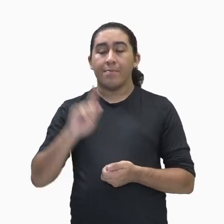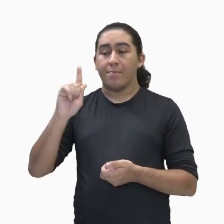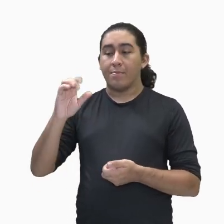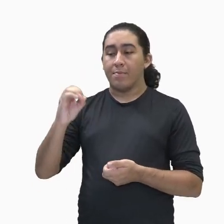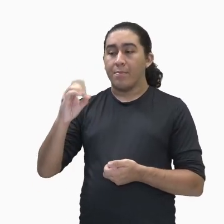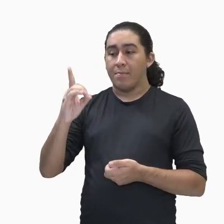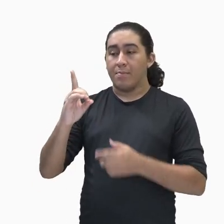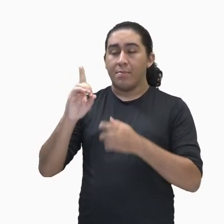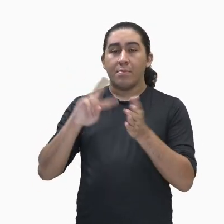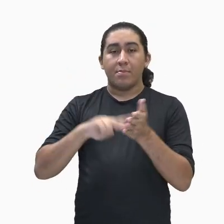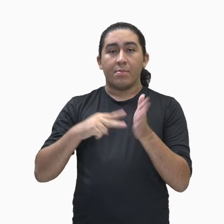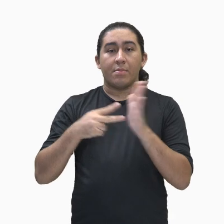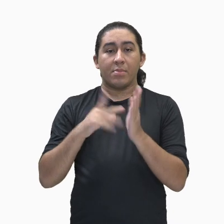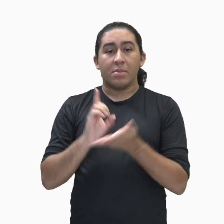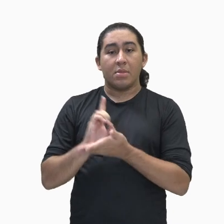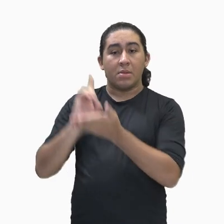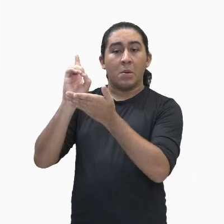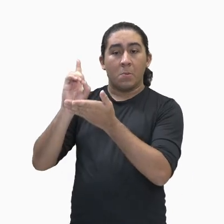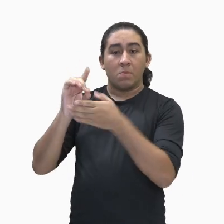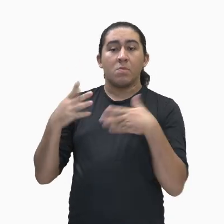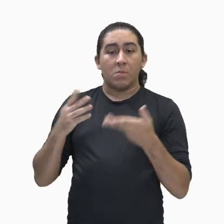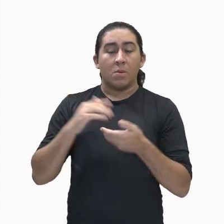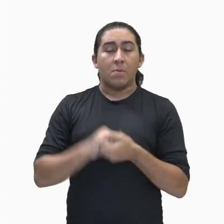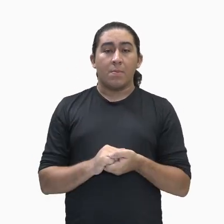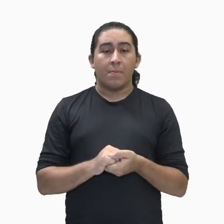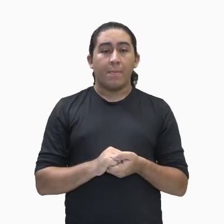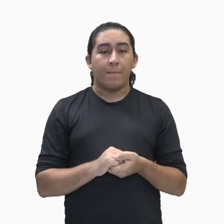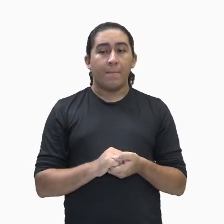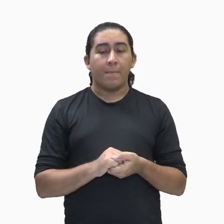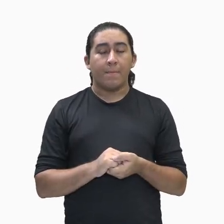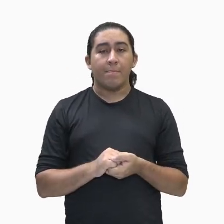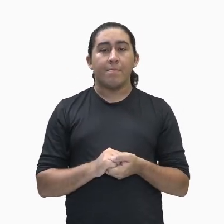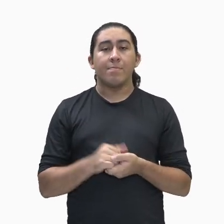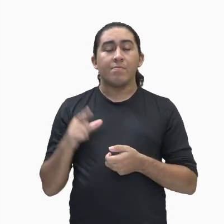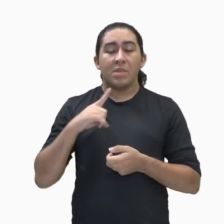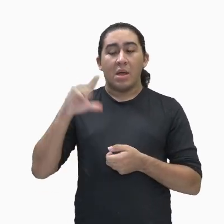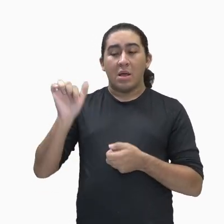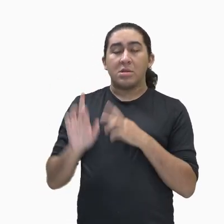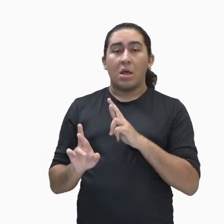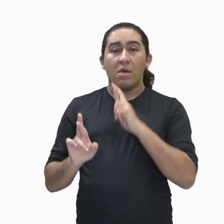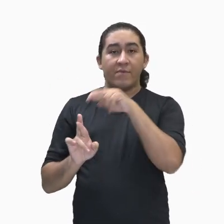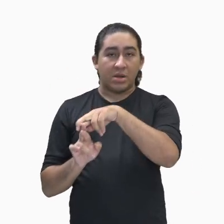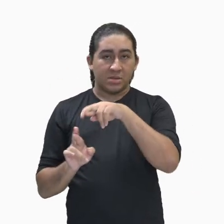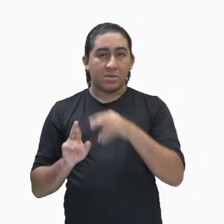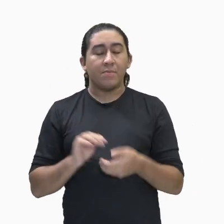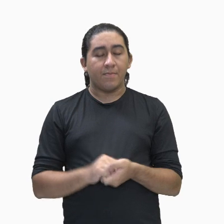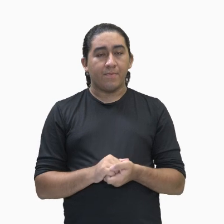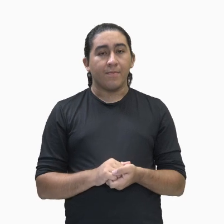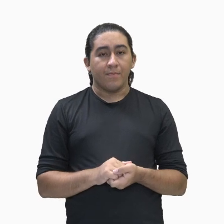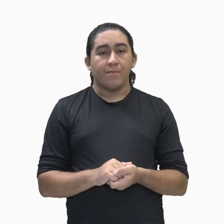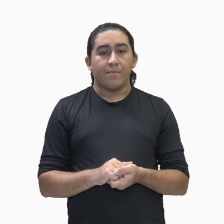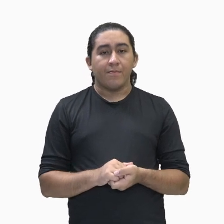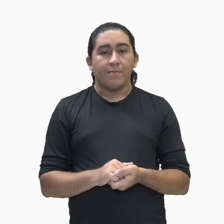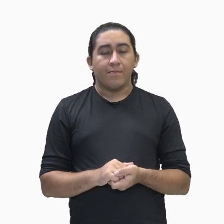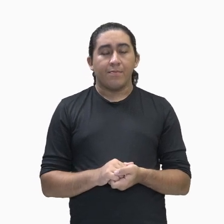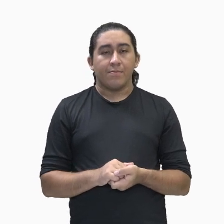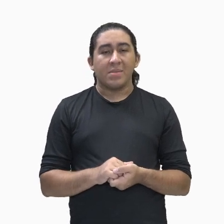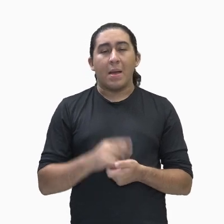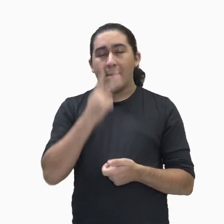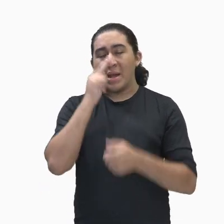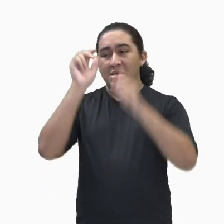palavra bride, ok? Bride. E a palavra groom, groom,